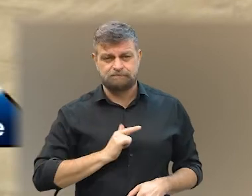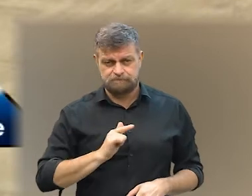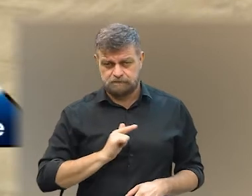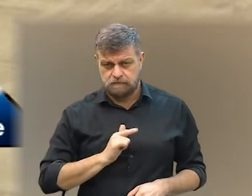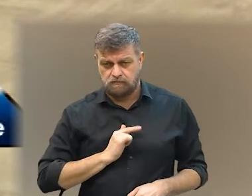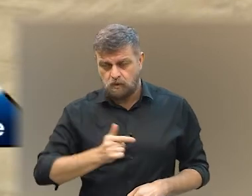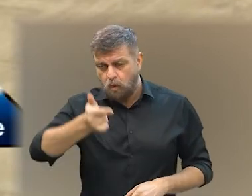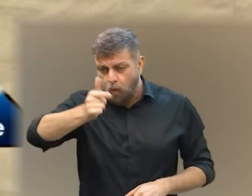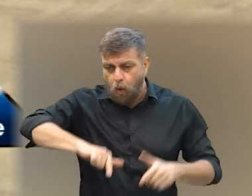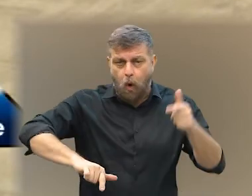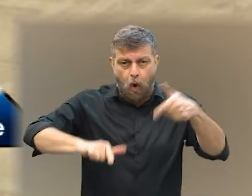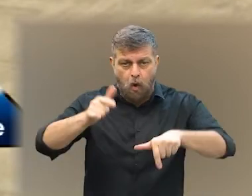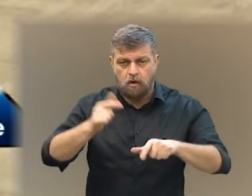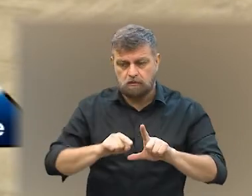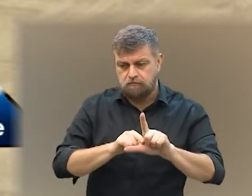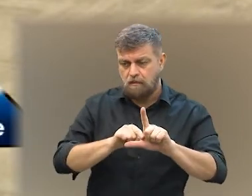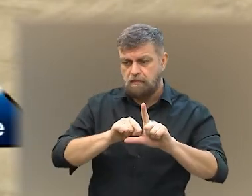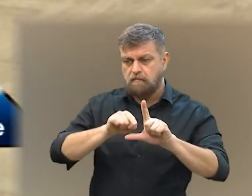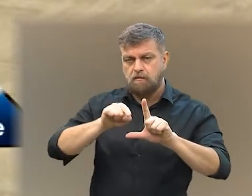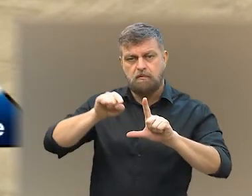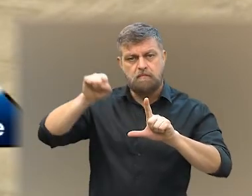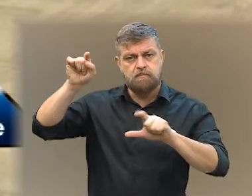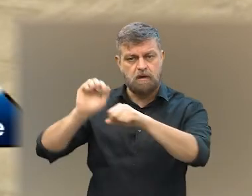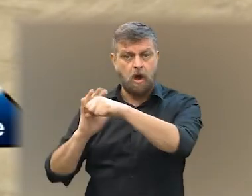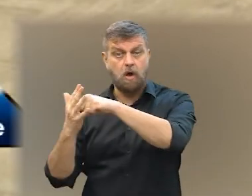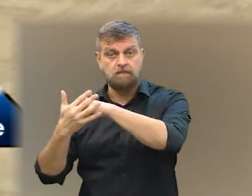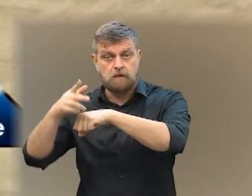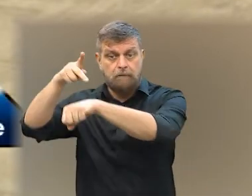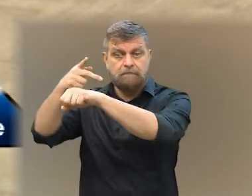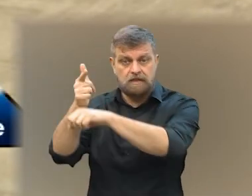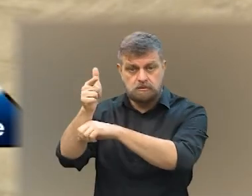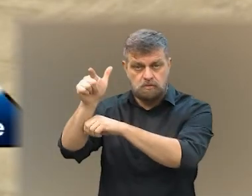experimentando ou tendo novos surtos